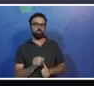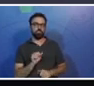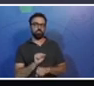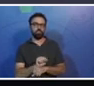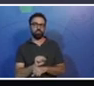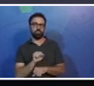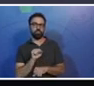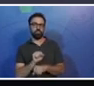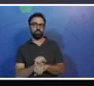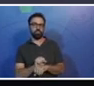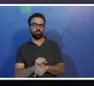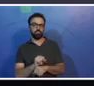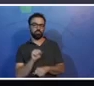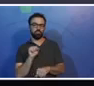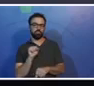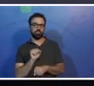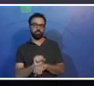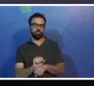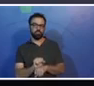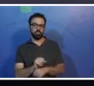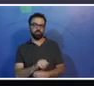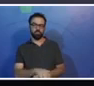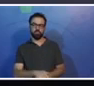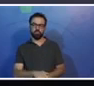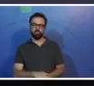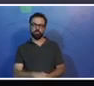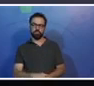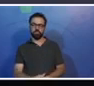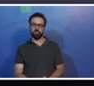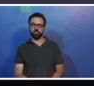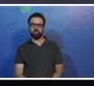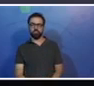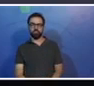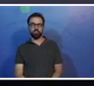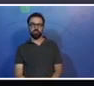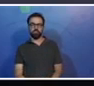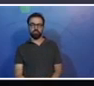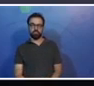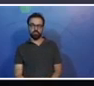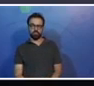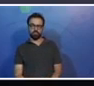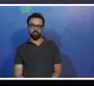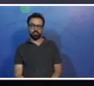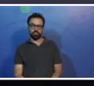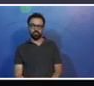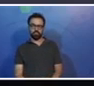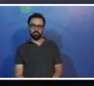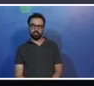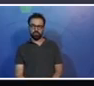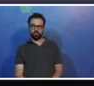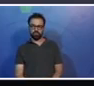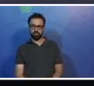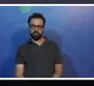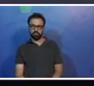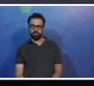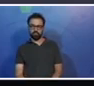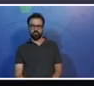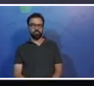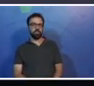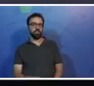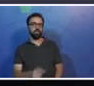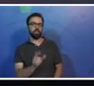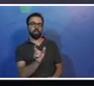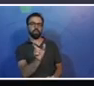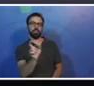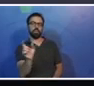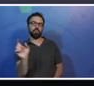2, 3, 4 e 5. E aí? Qual delas serão todas grafadas com